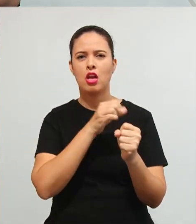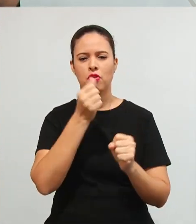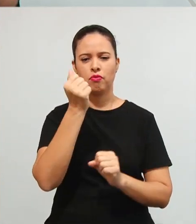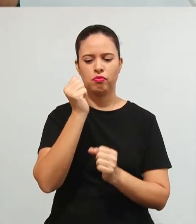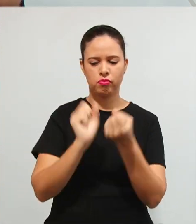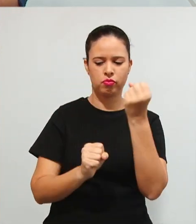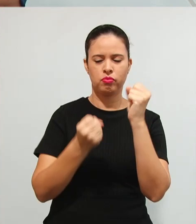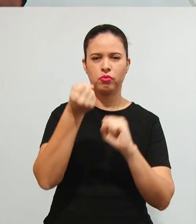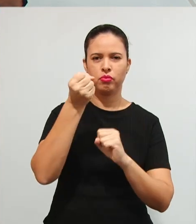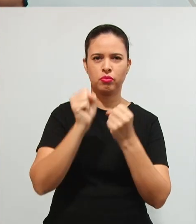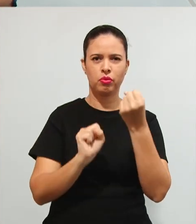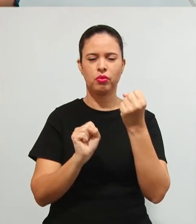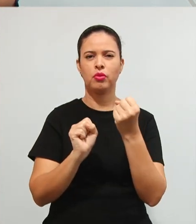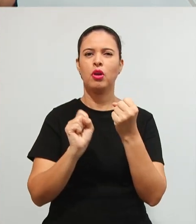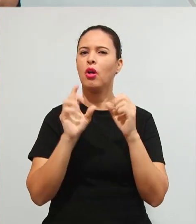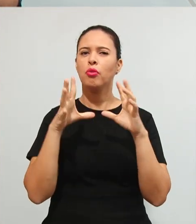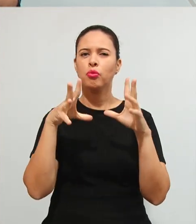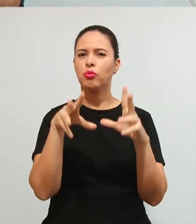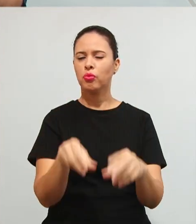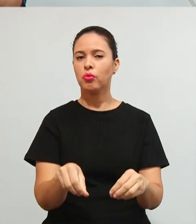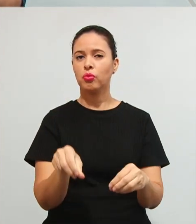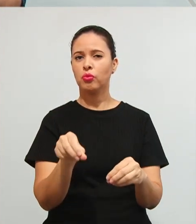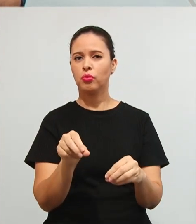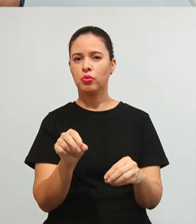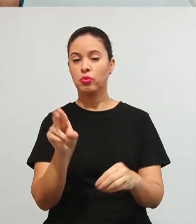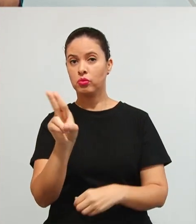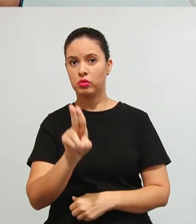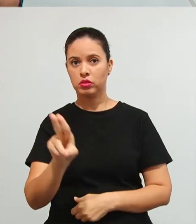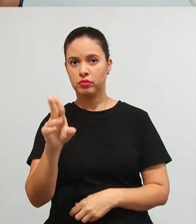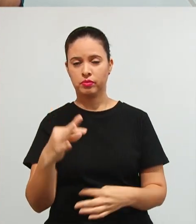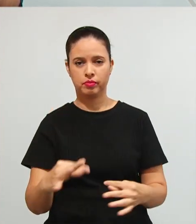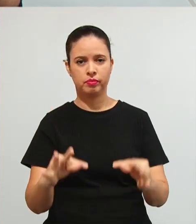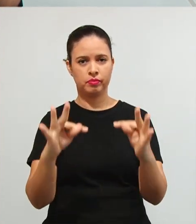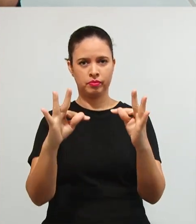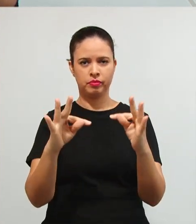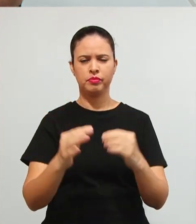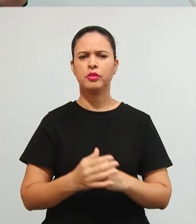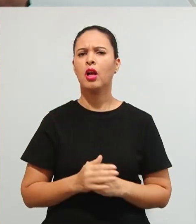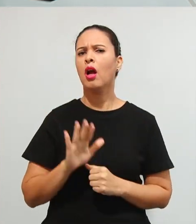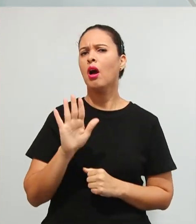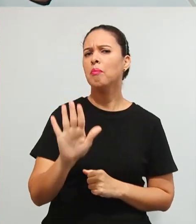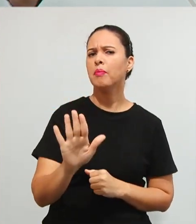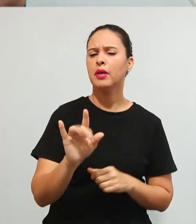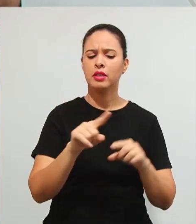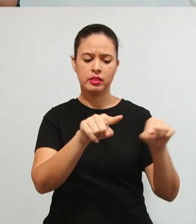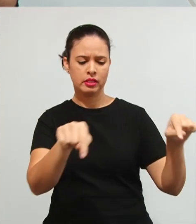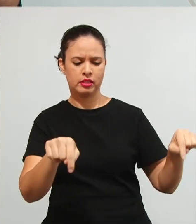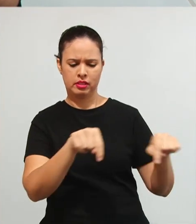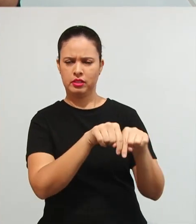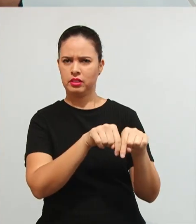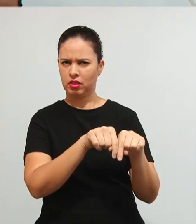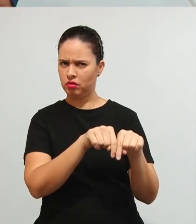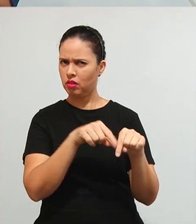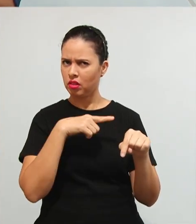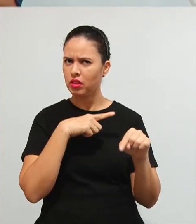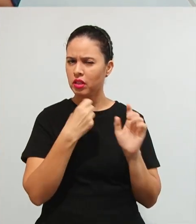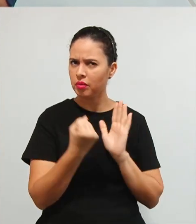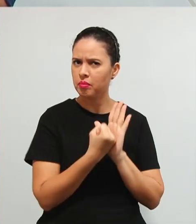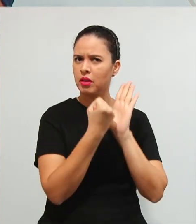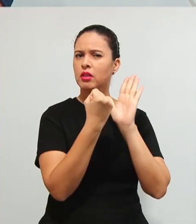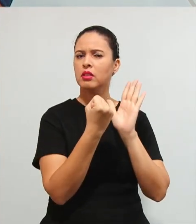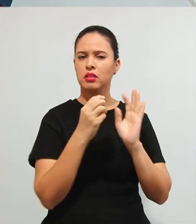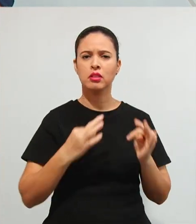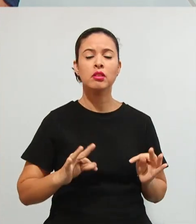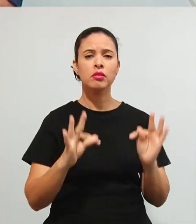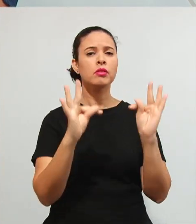produção em fases, tudo era empregado a tecnologia. Mas e na sala de aula, será que isso não tem impacto? Será que a